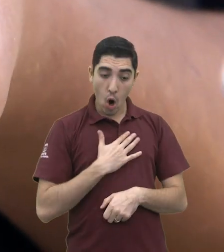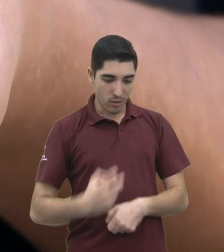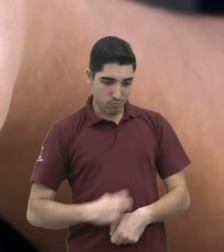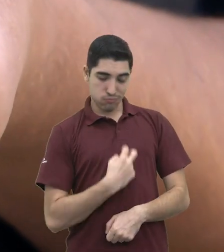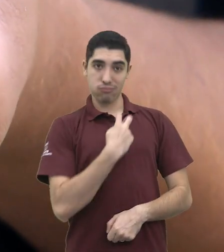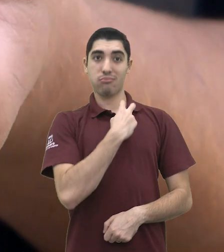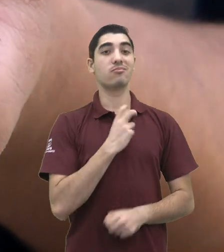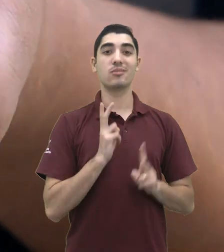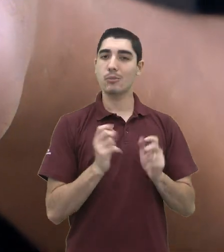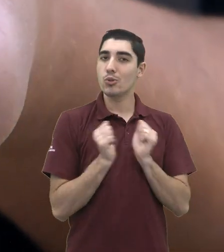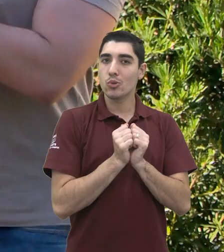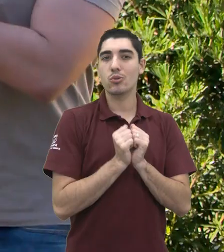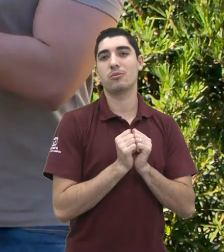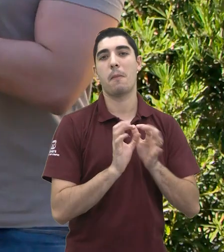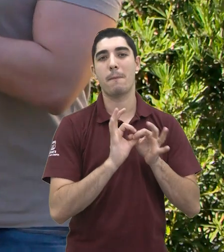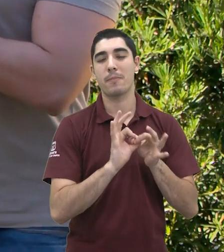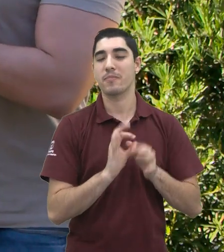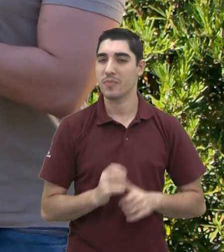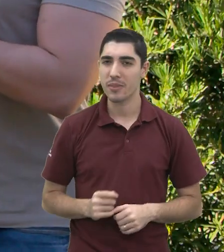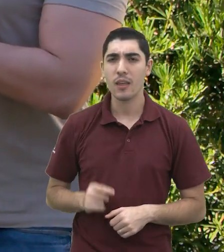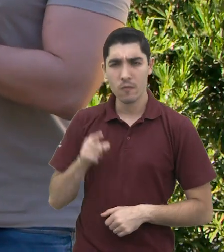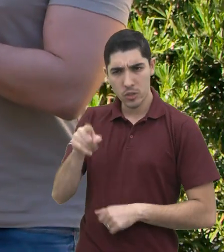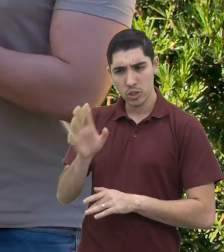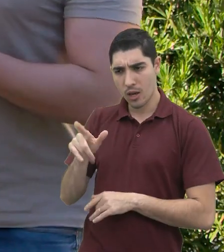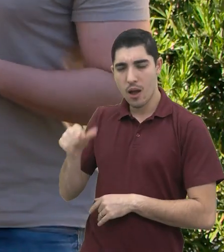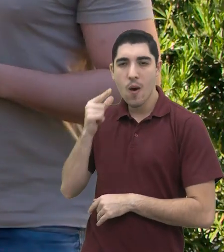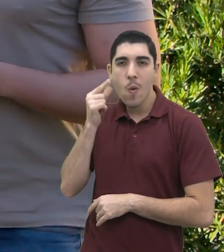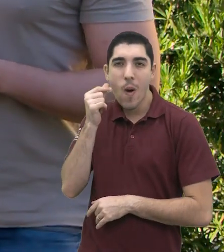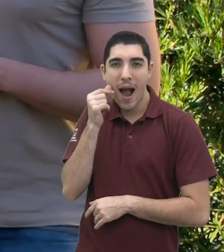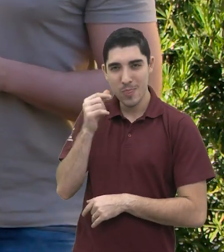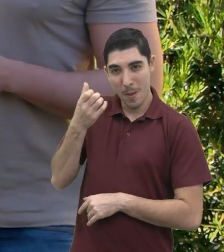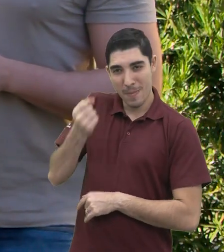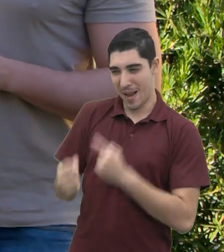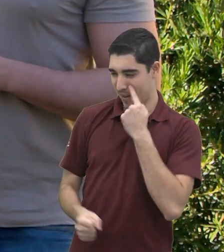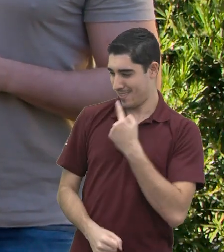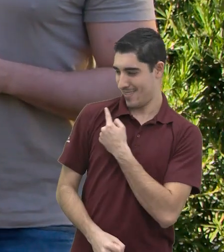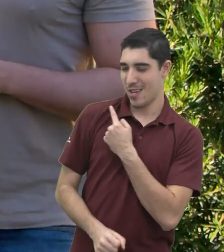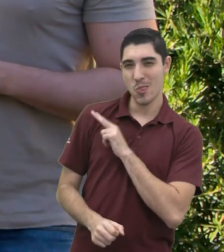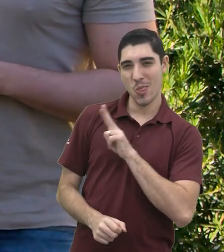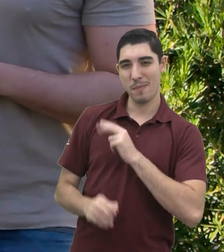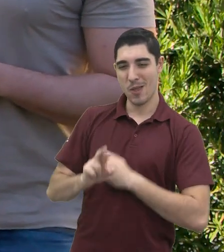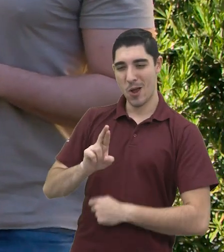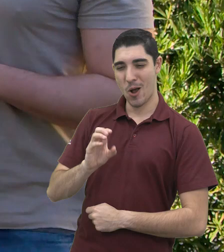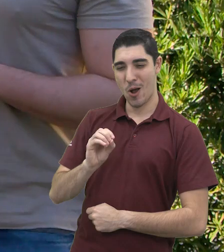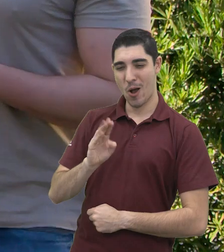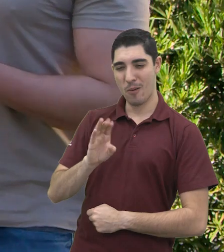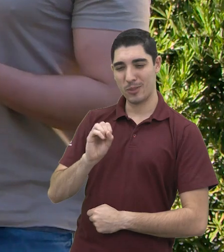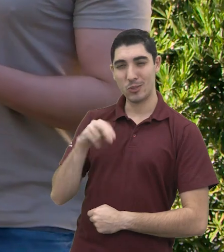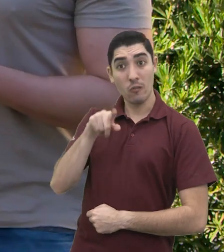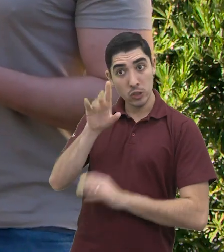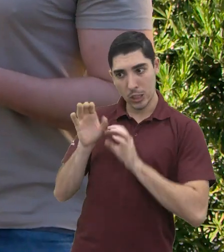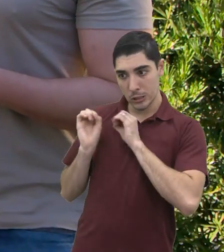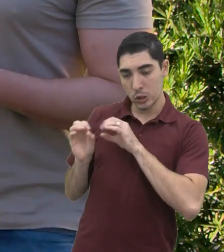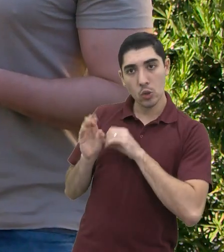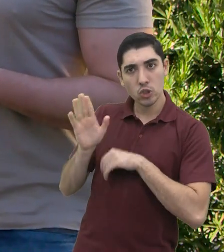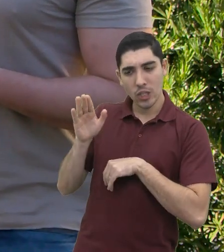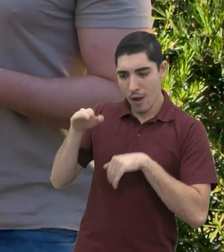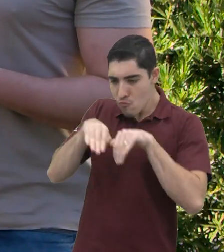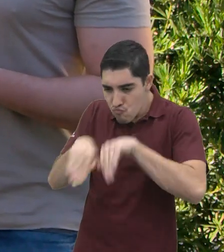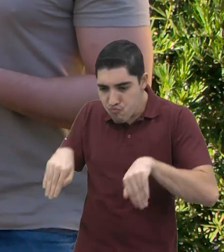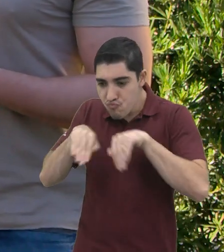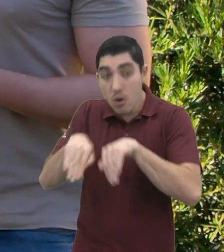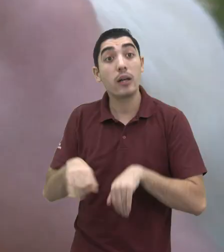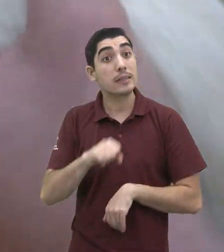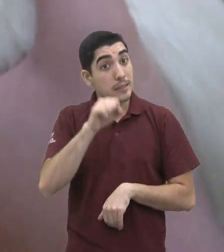perna, justamente por querer estar perto. e você já chegou a ensinar, inclusive um rato branco como o Robson, que tá aqui no meu ombro, a mergulhar, é isso?